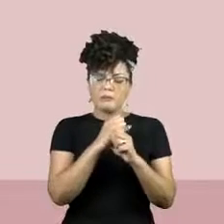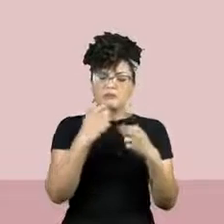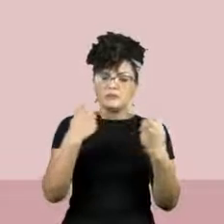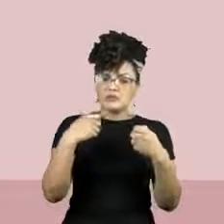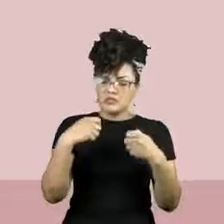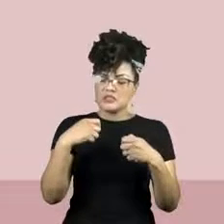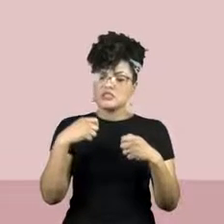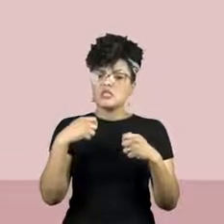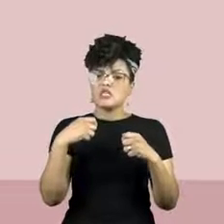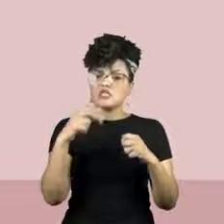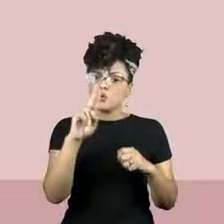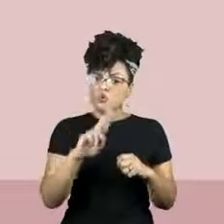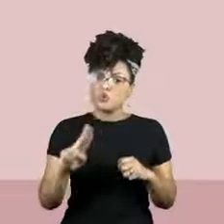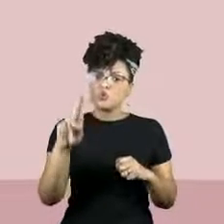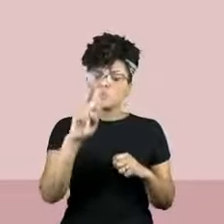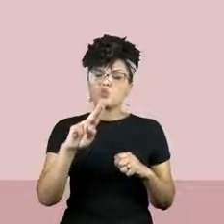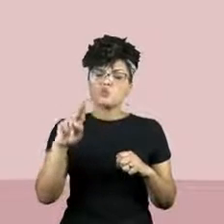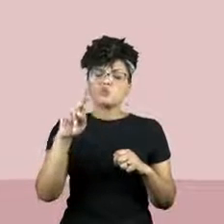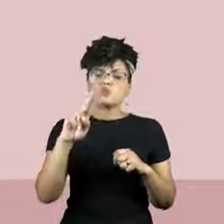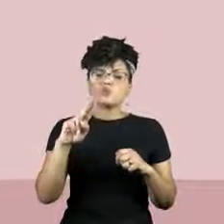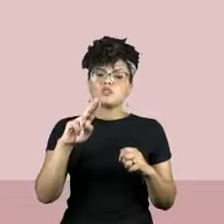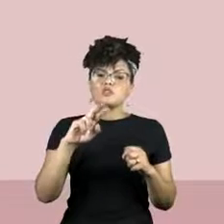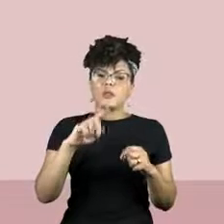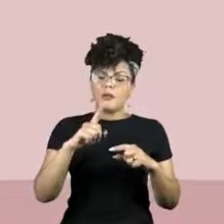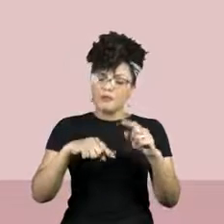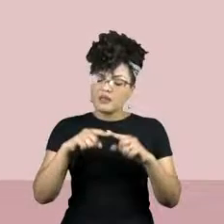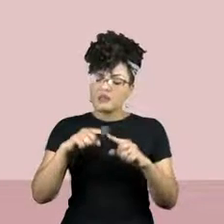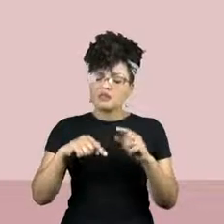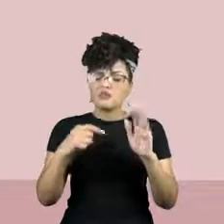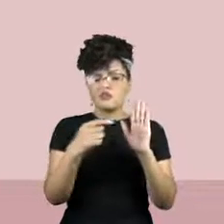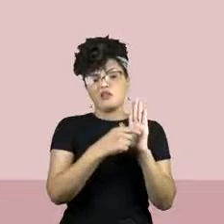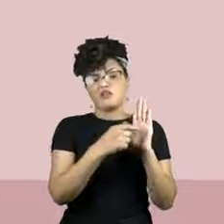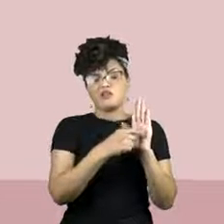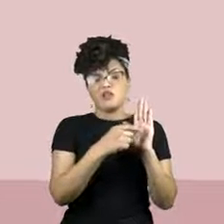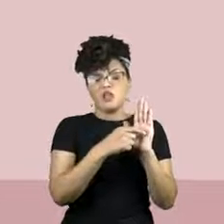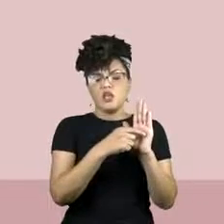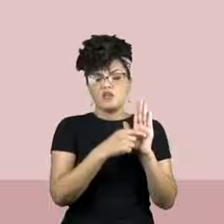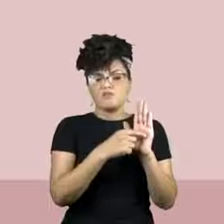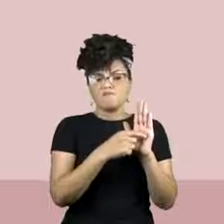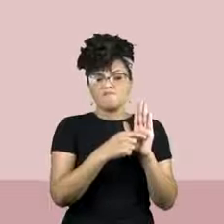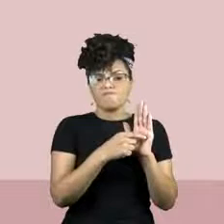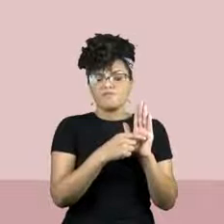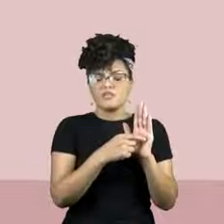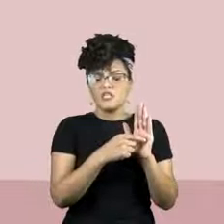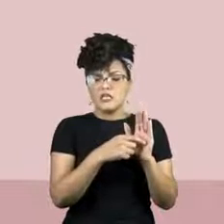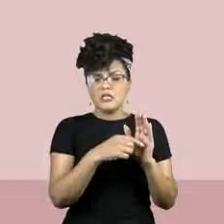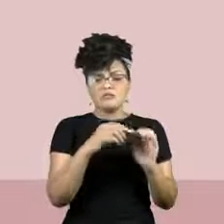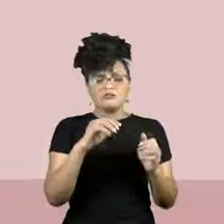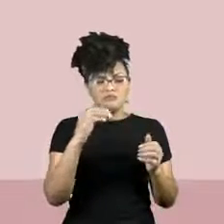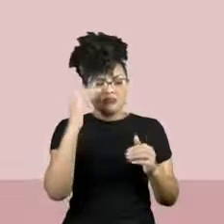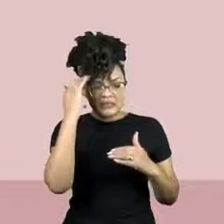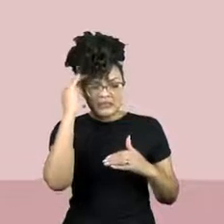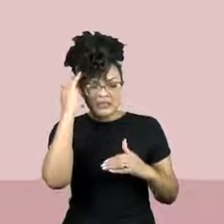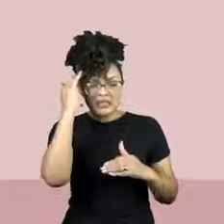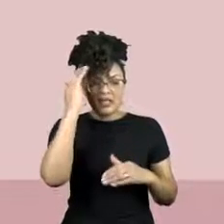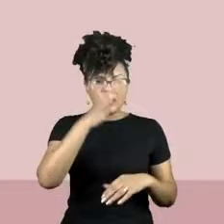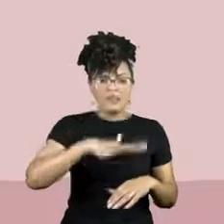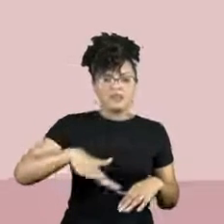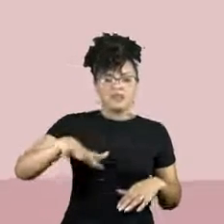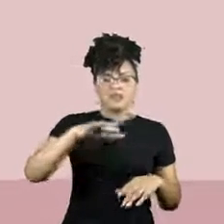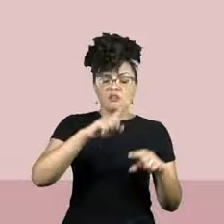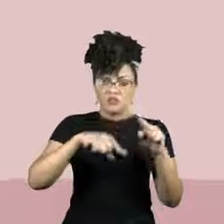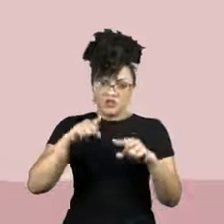a utilizar algum tipo de ferramenta que automatize isso. Tá? Nesse caso em específico, eu vou trazer um software chamado GEL5.